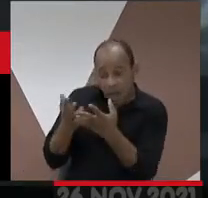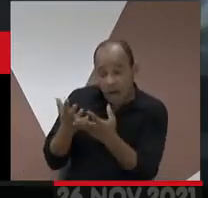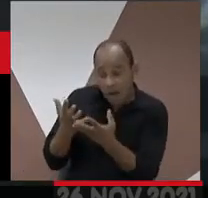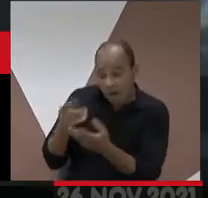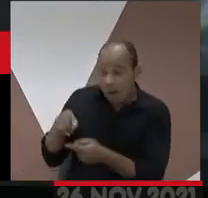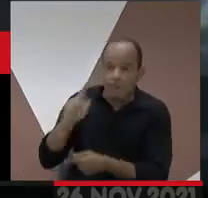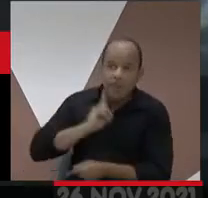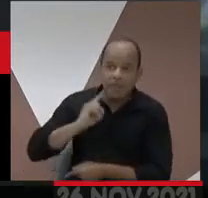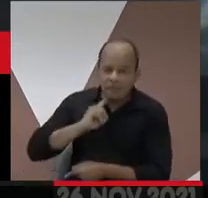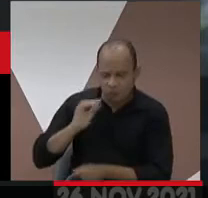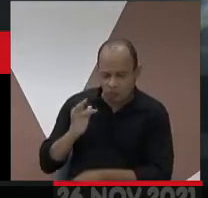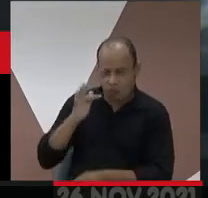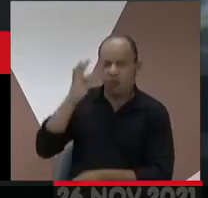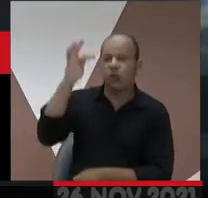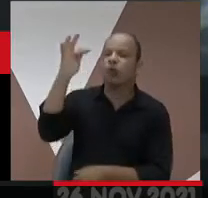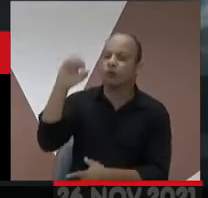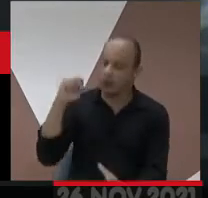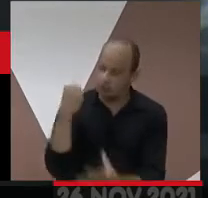o futuro de Minas.